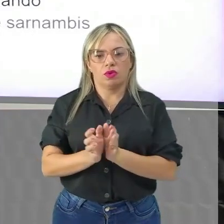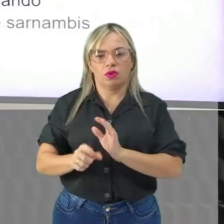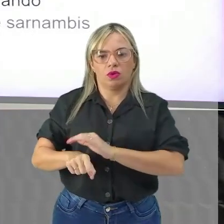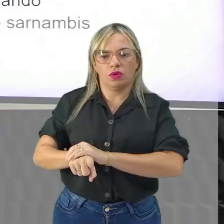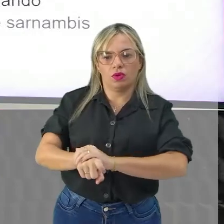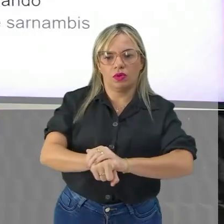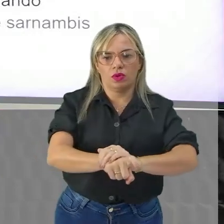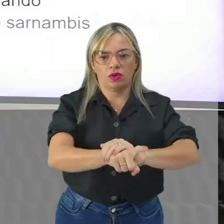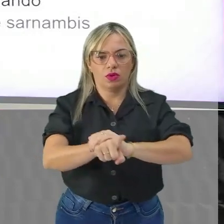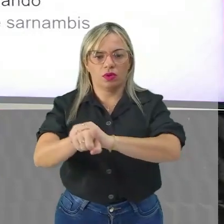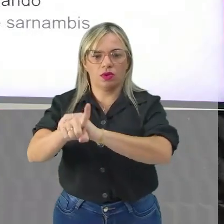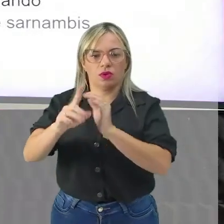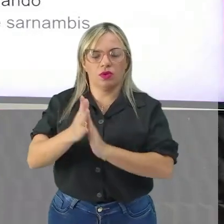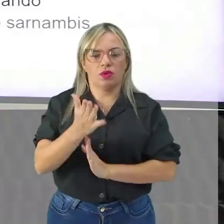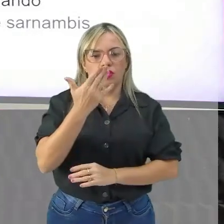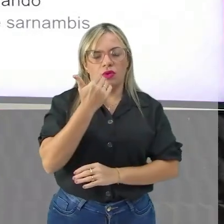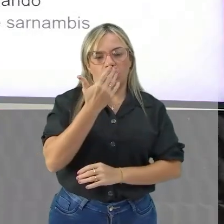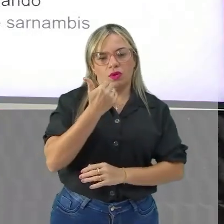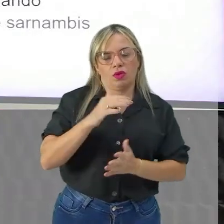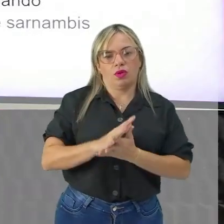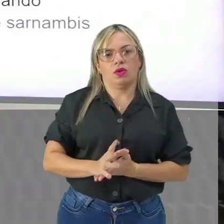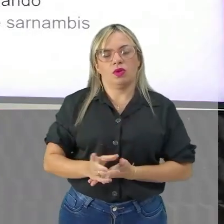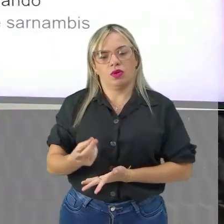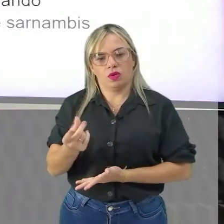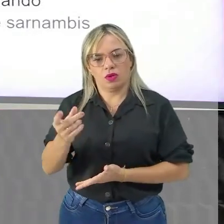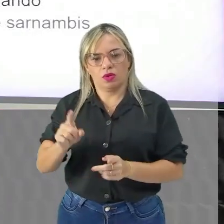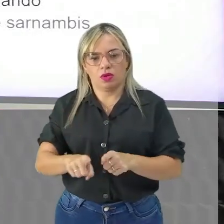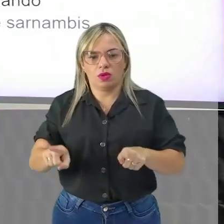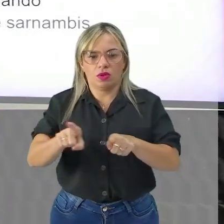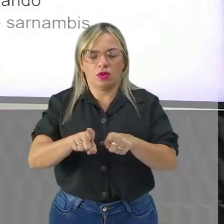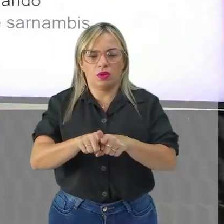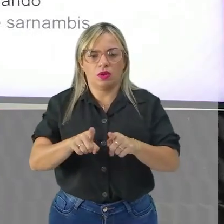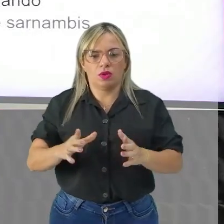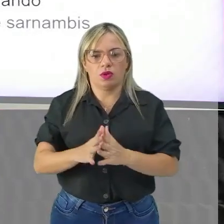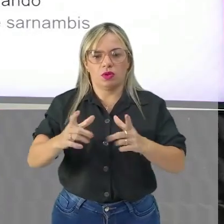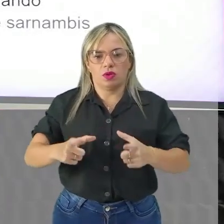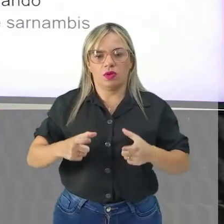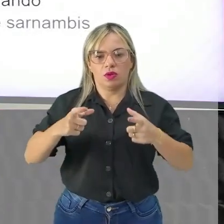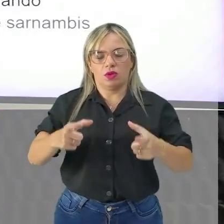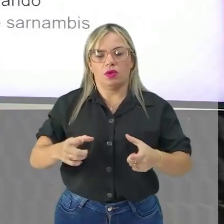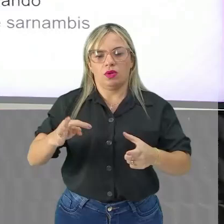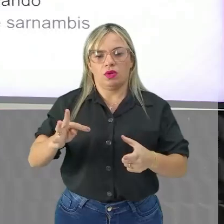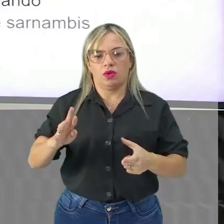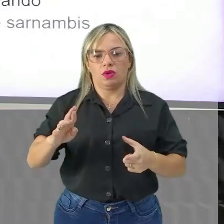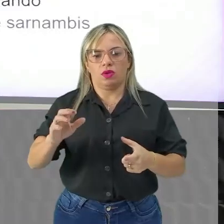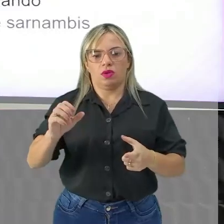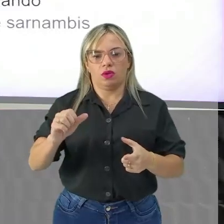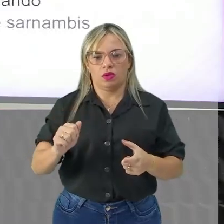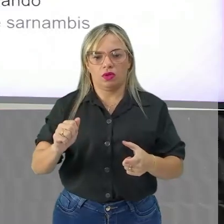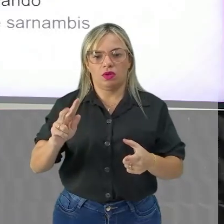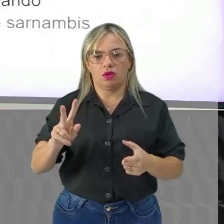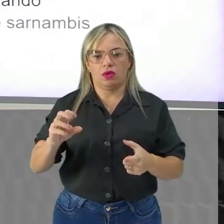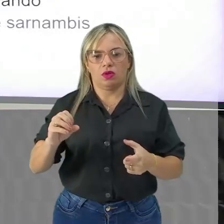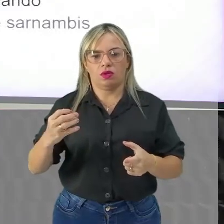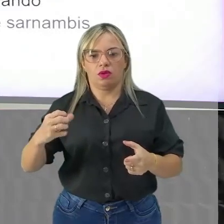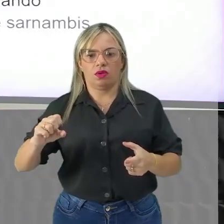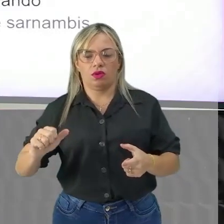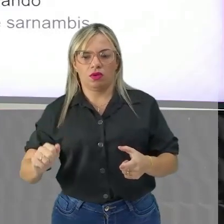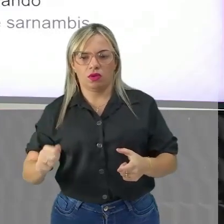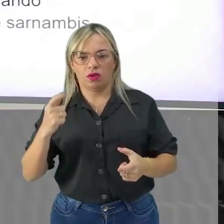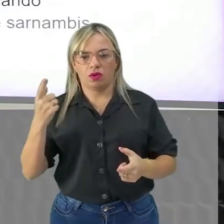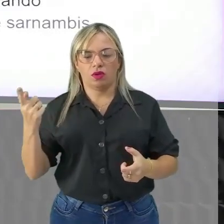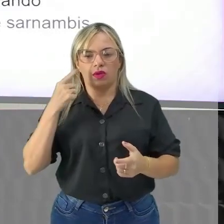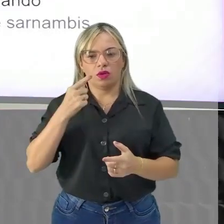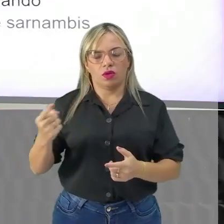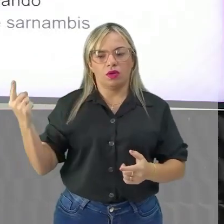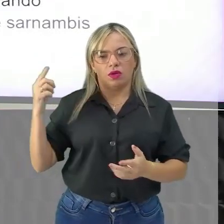molusco é fonte de alimento e de renda nos vilarejos de Travosa, no extremo norte do Parque dos